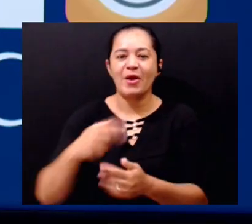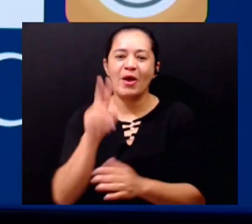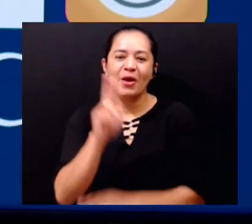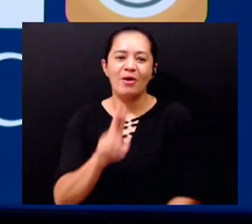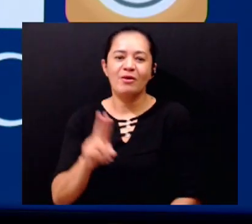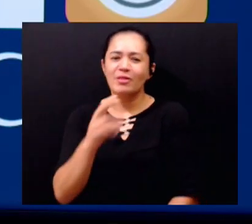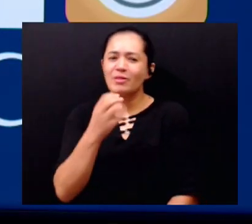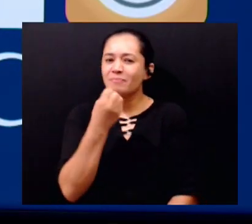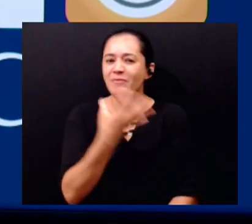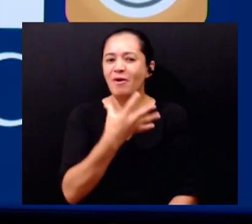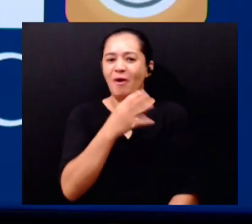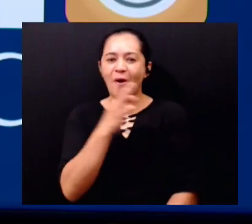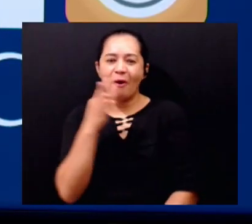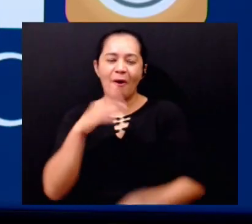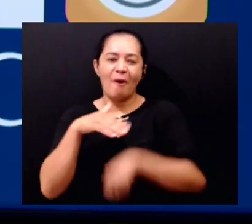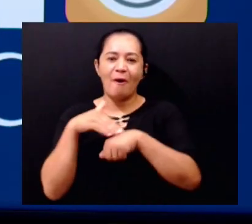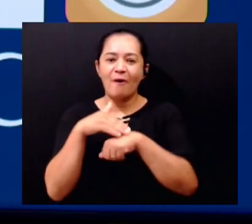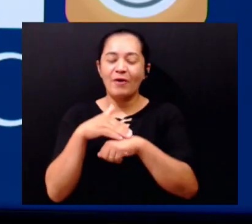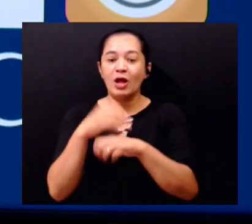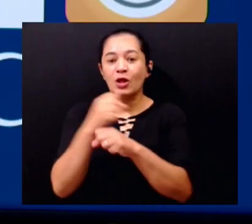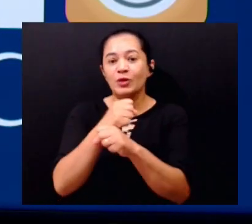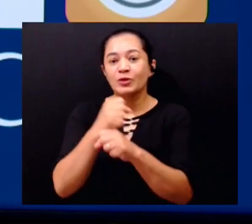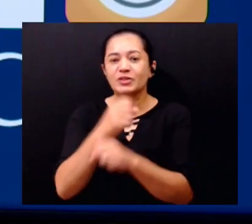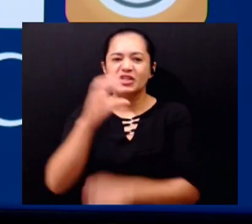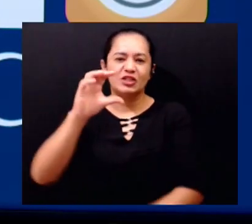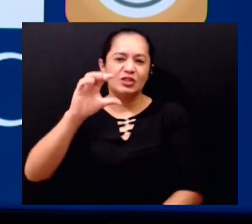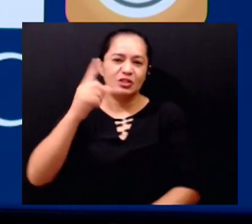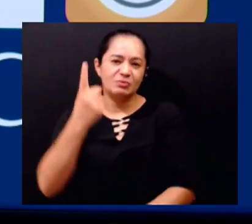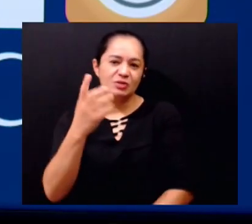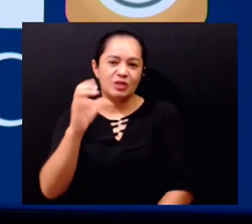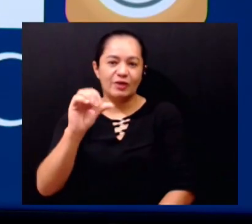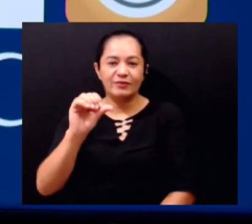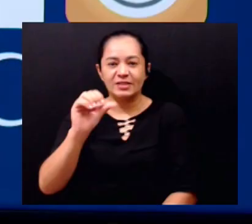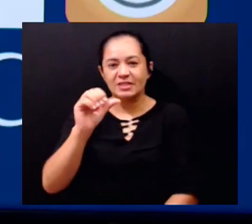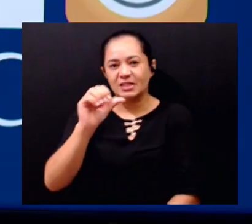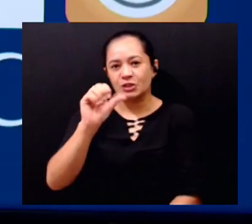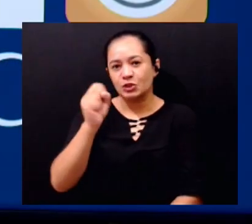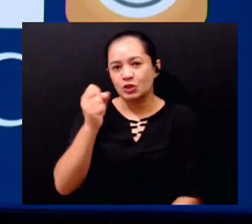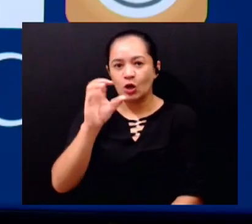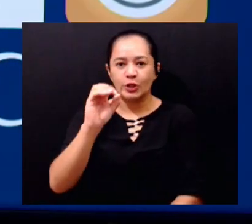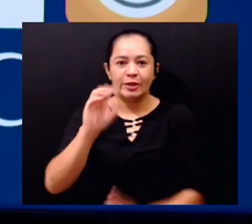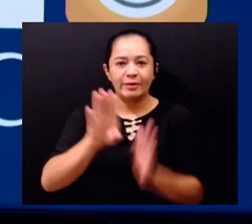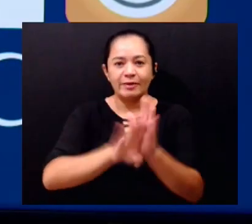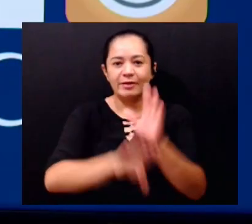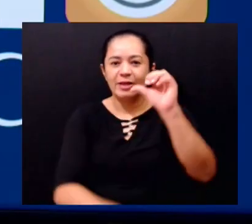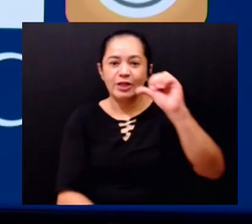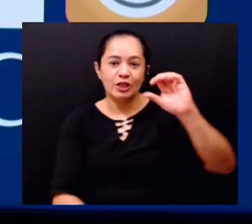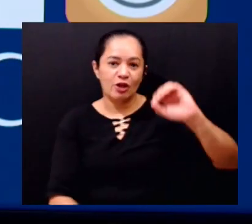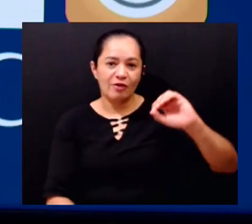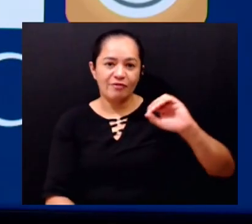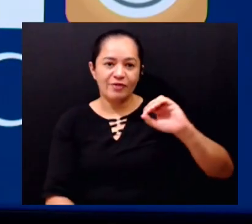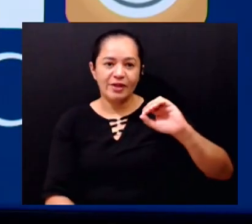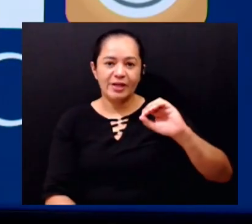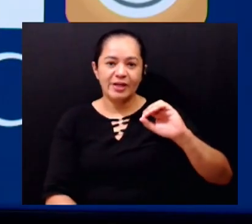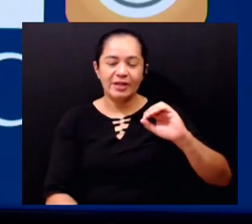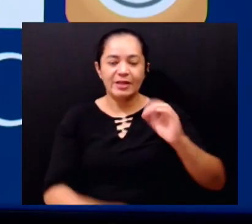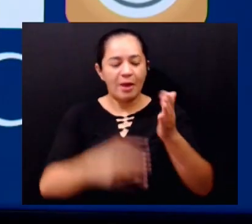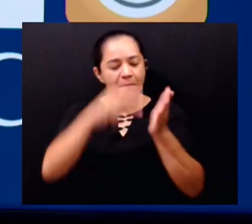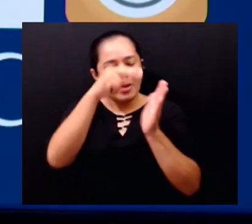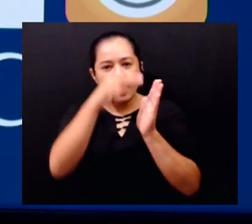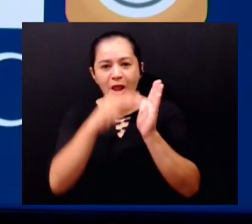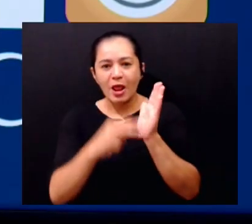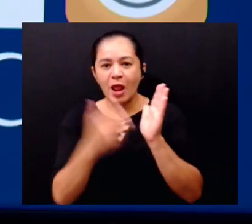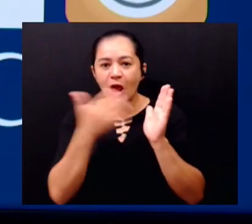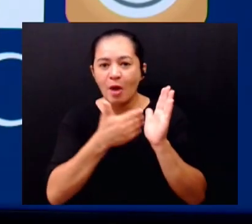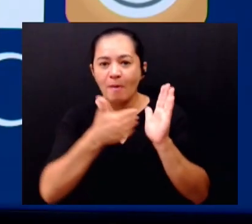década de 80 e 90, você sabe que muita gente aperfeiçoou a leitura lendo as histórias em quadrinhos. E quando